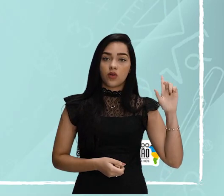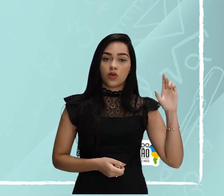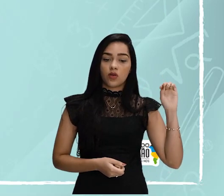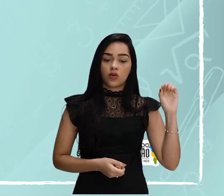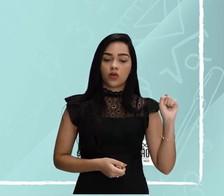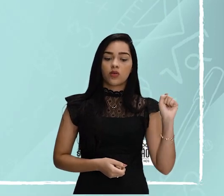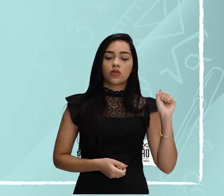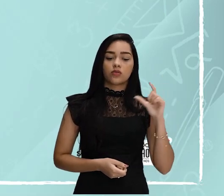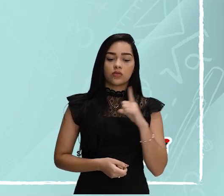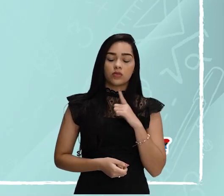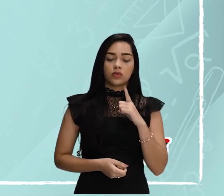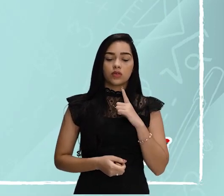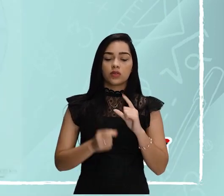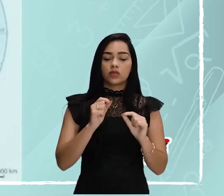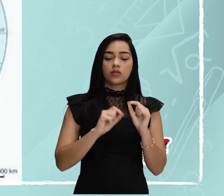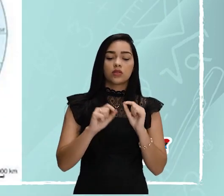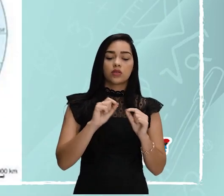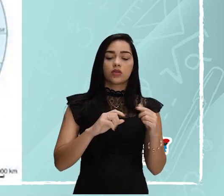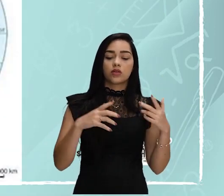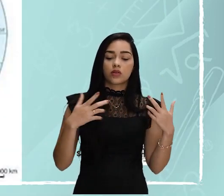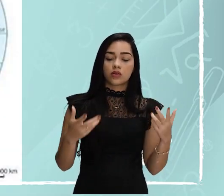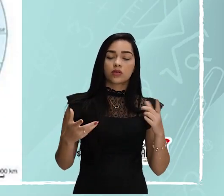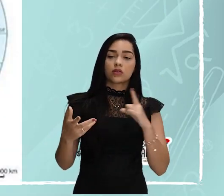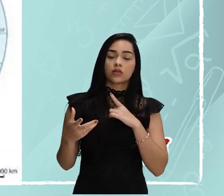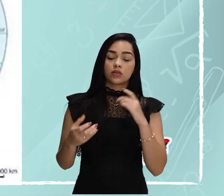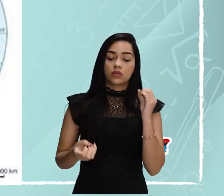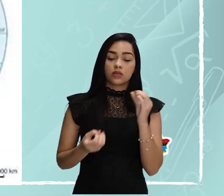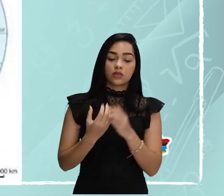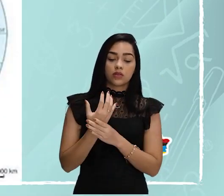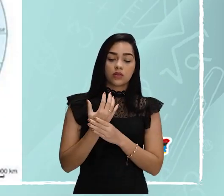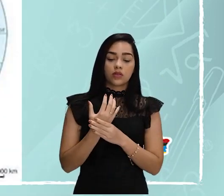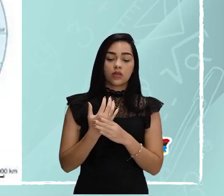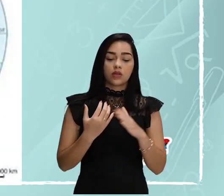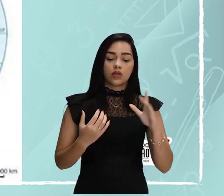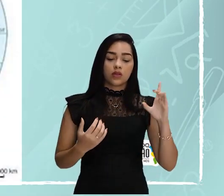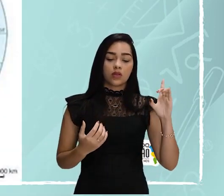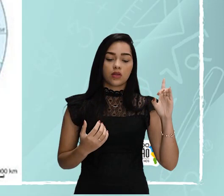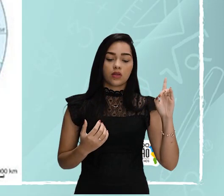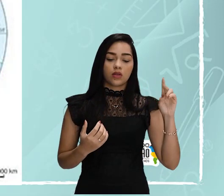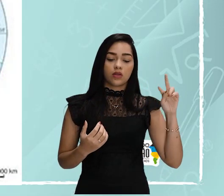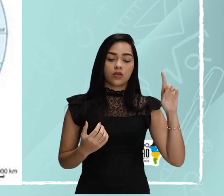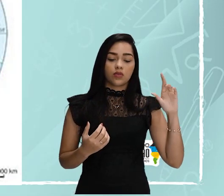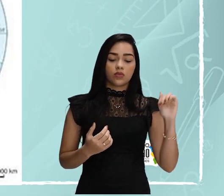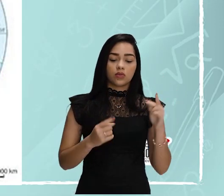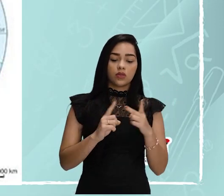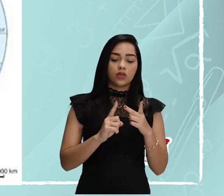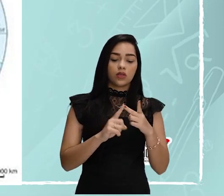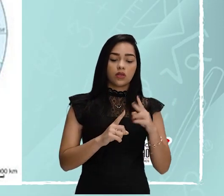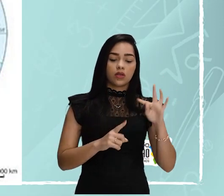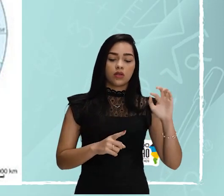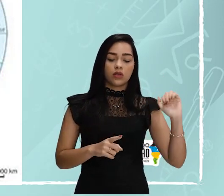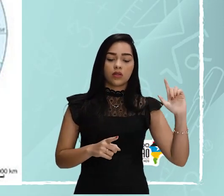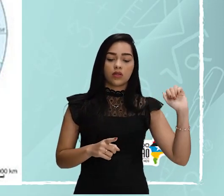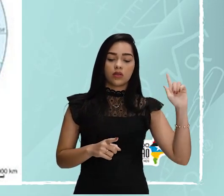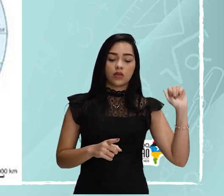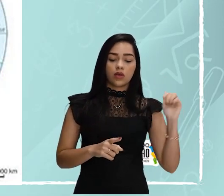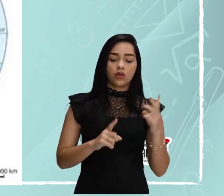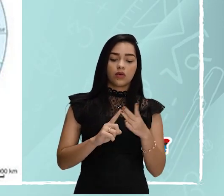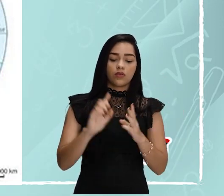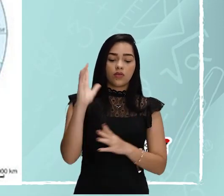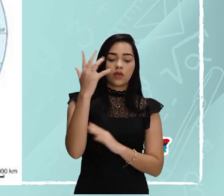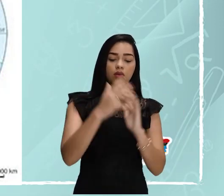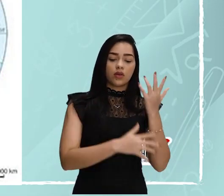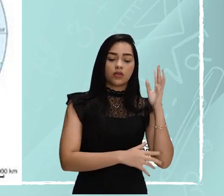se espalhar aqui no planeta, formando os biomas tundra, taiga, floresta